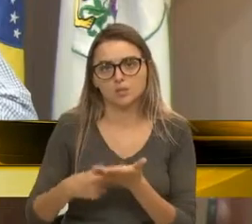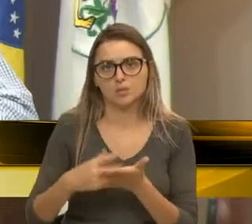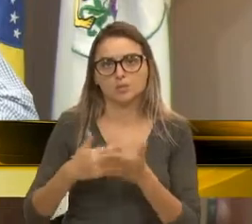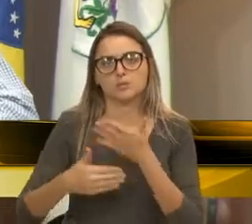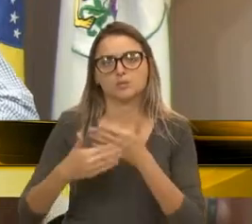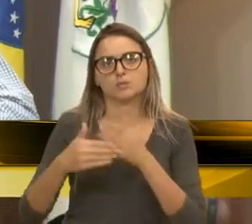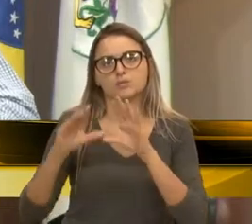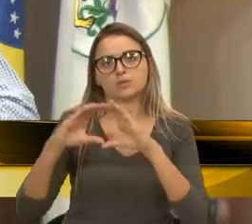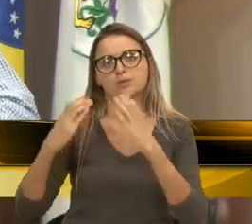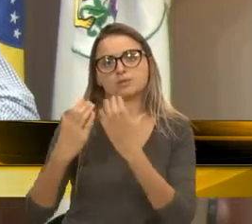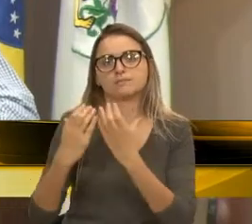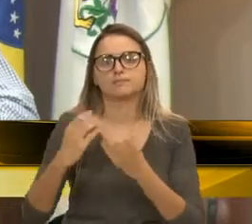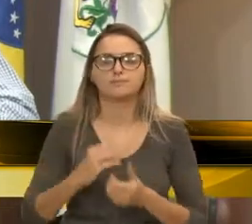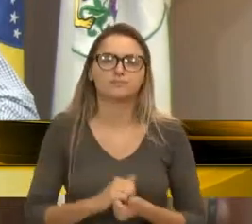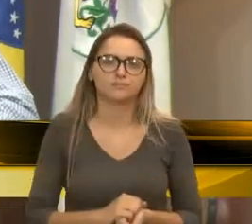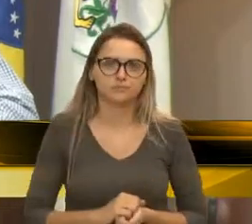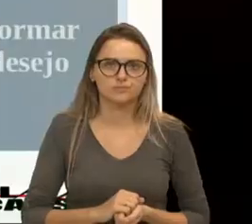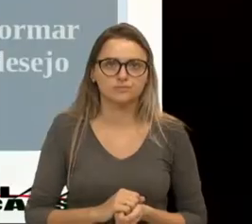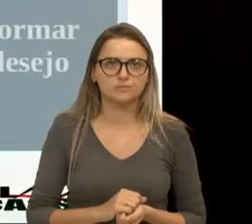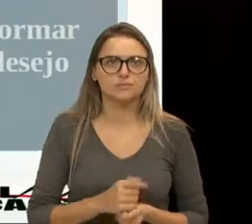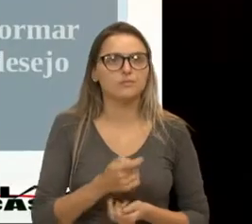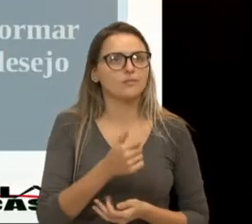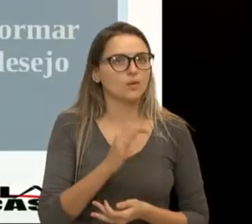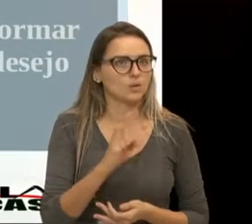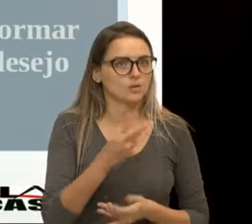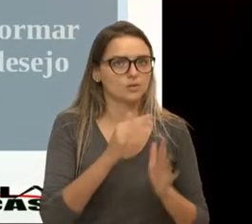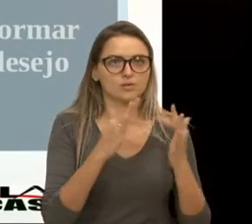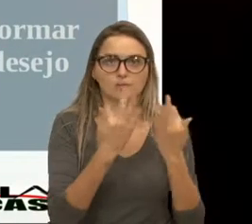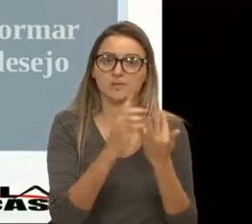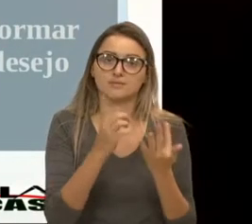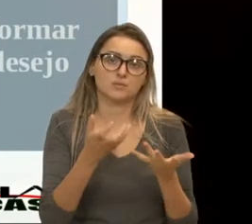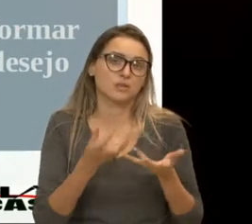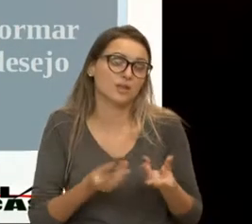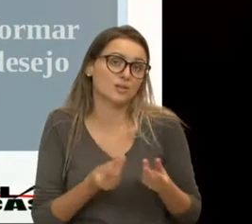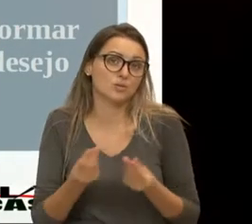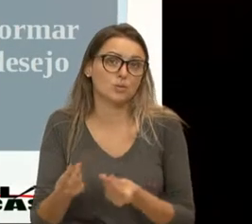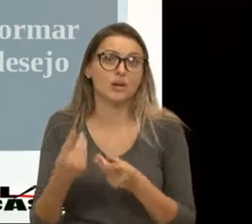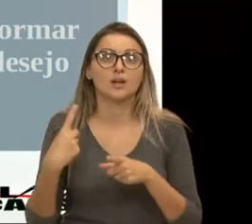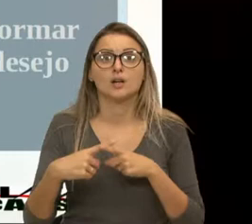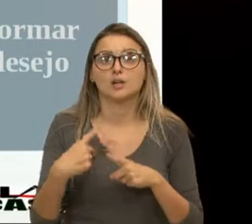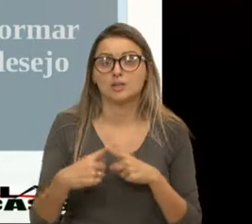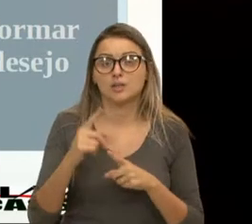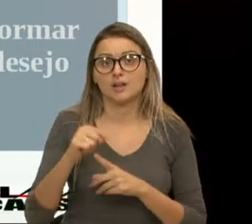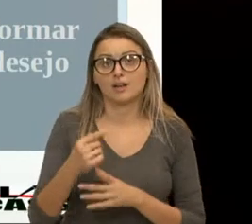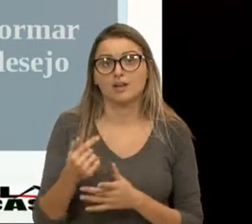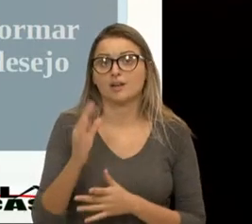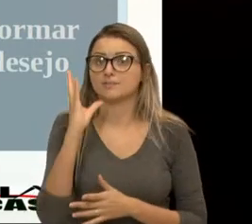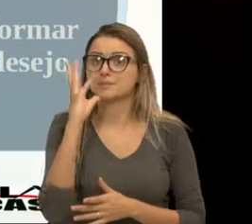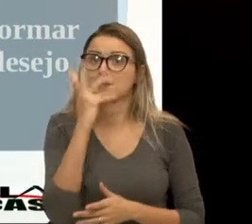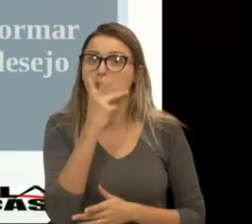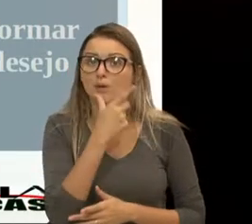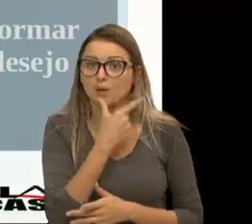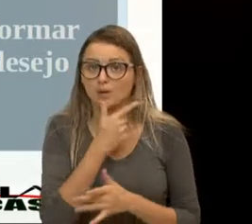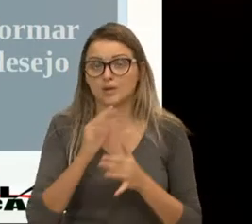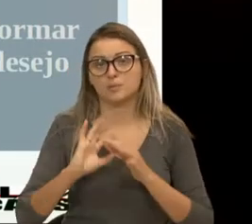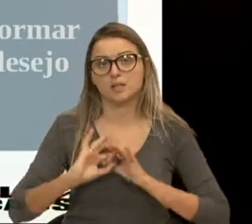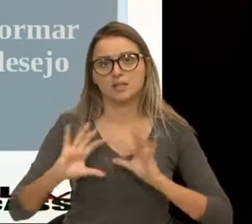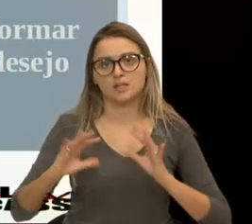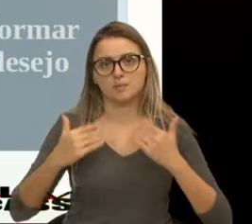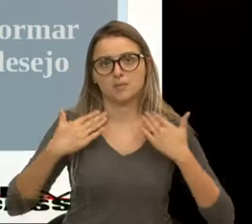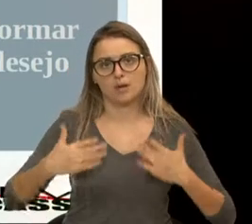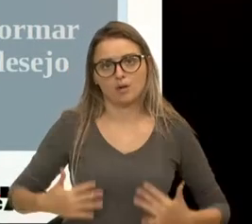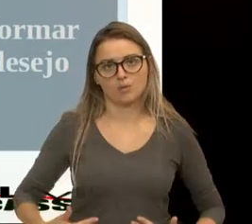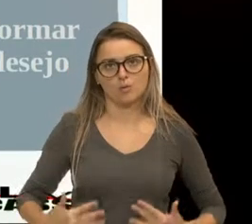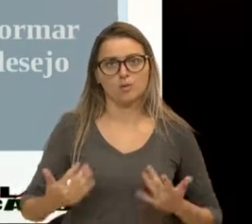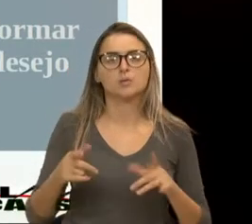comunidade. A maioria das famílias não quer doar, o motivo mais comum é a negativa para liberar o corpo. E é muito importante,